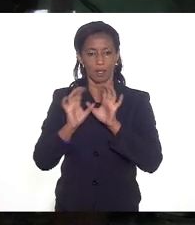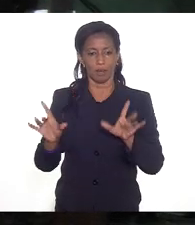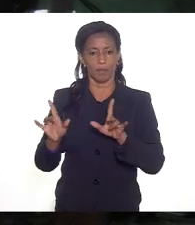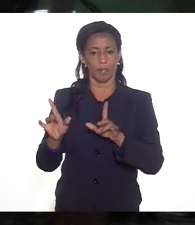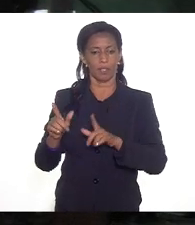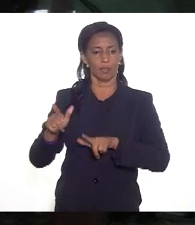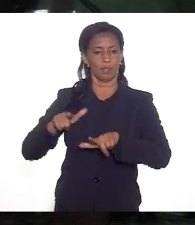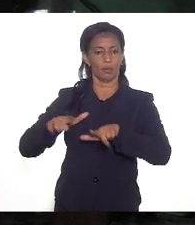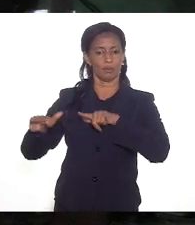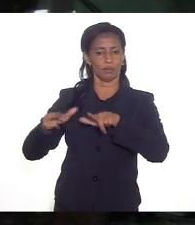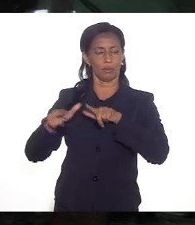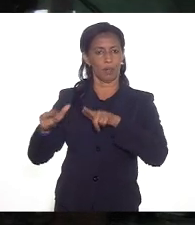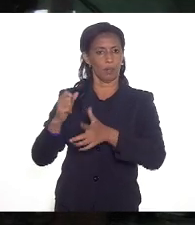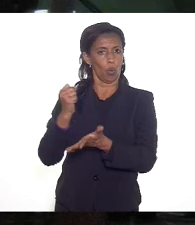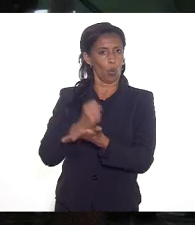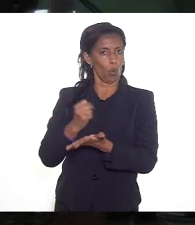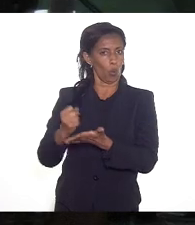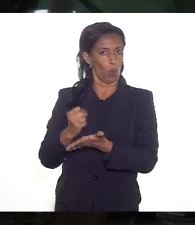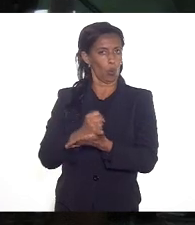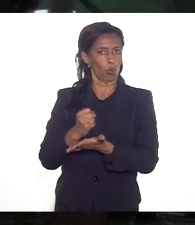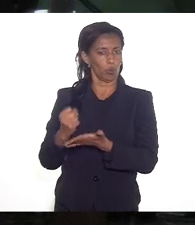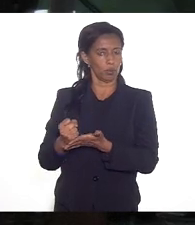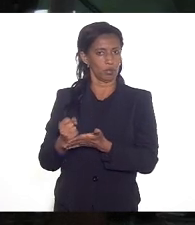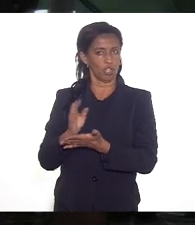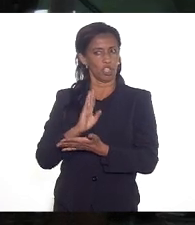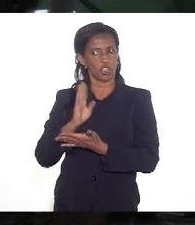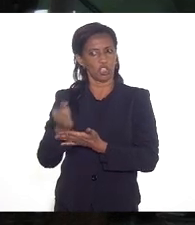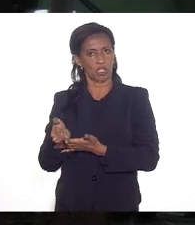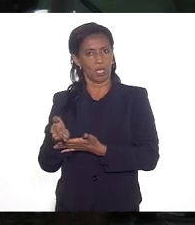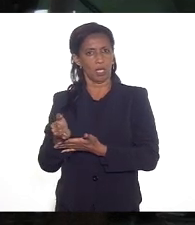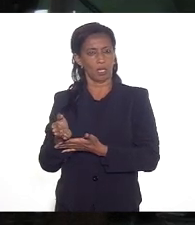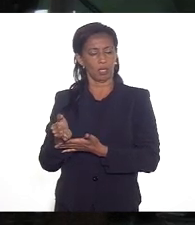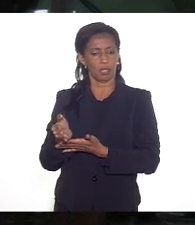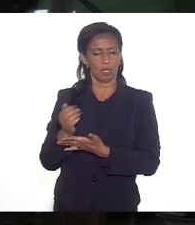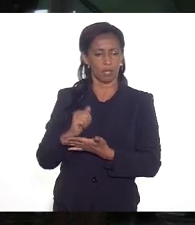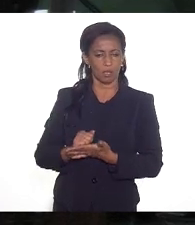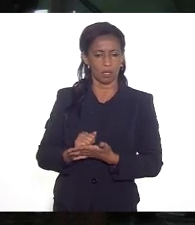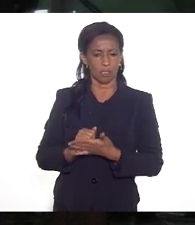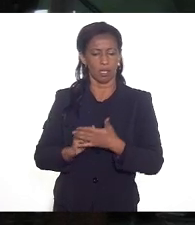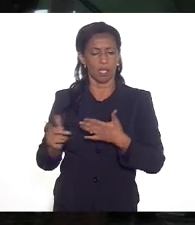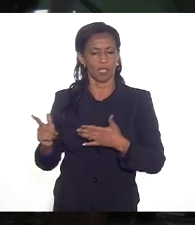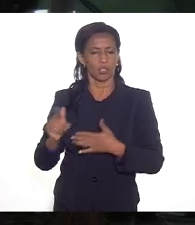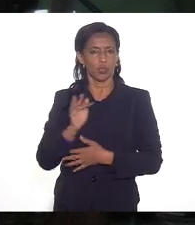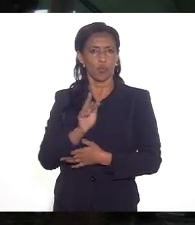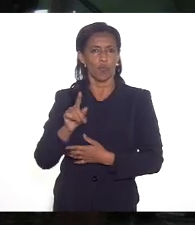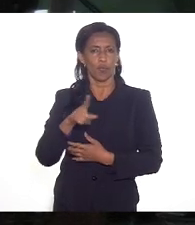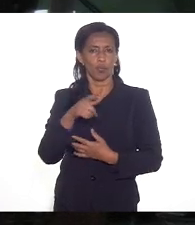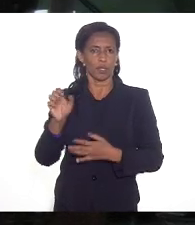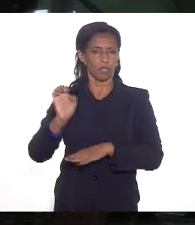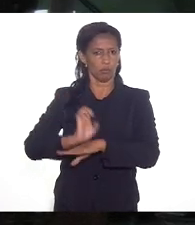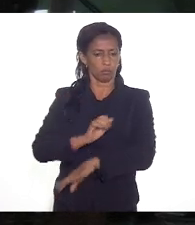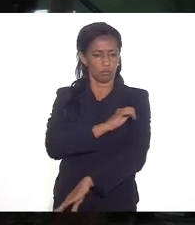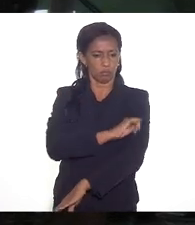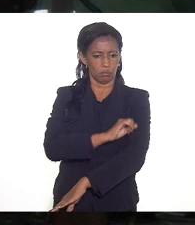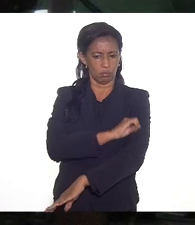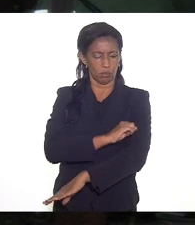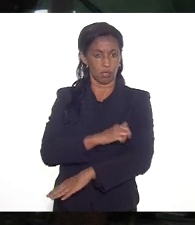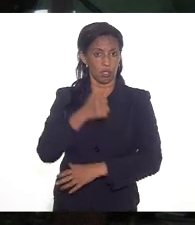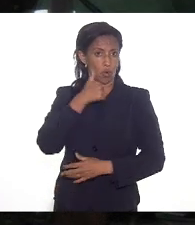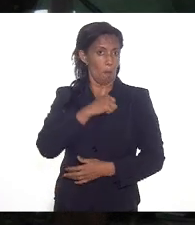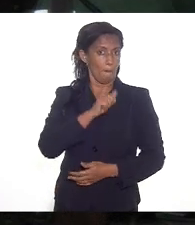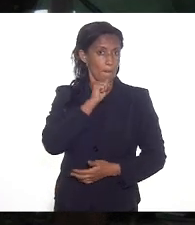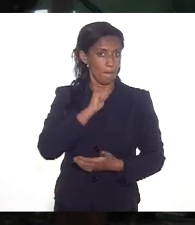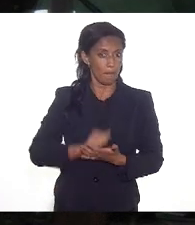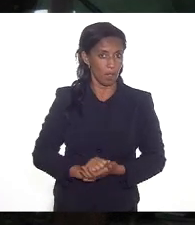das servidoras públicas ou contratadas da administração direta e indireta das autarquias e Fundações públicas do Estado do Rio de Janeiro sejam